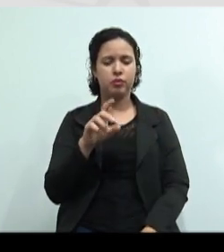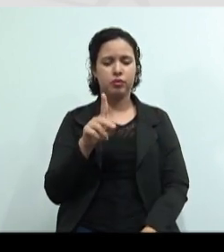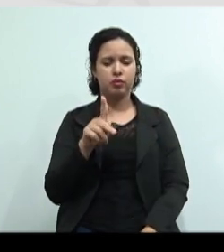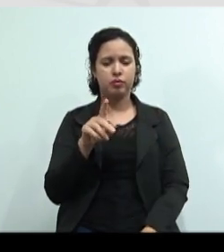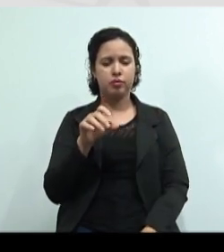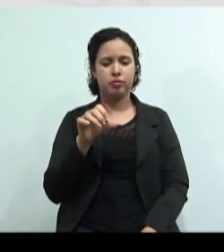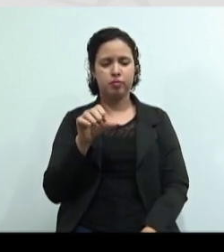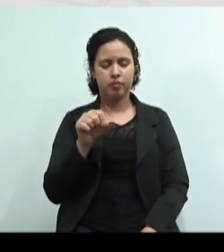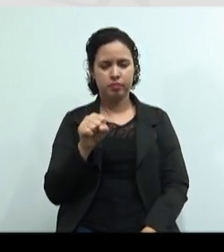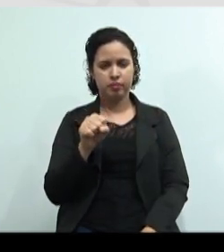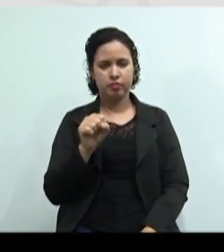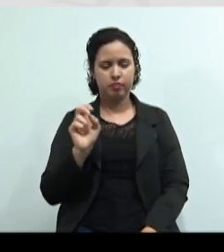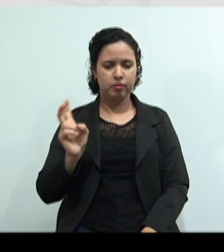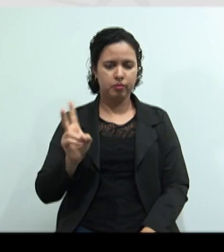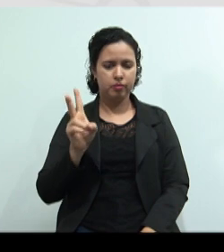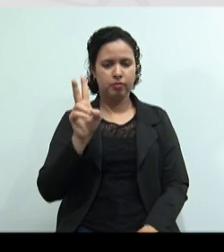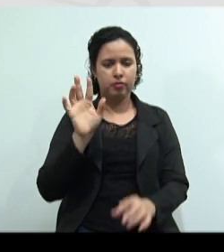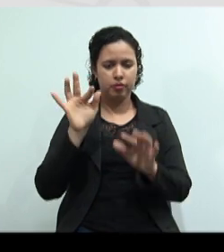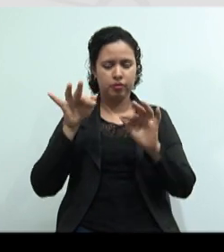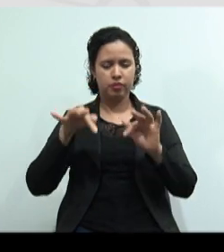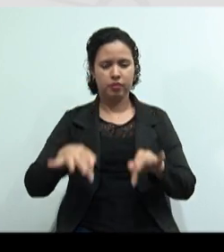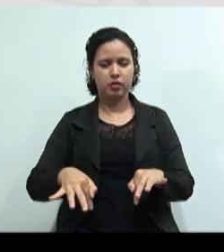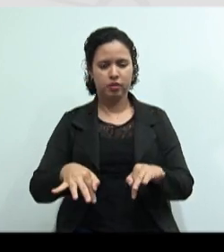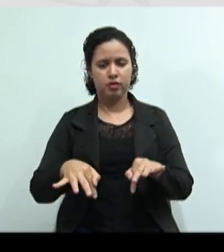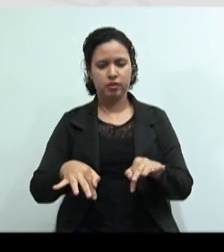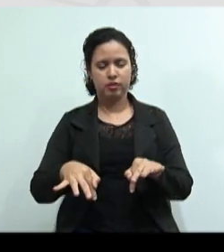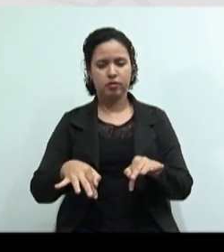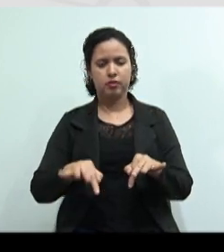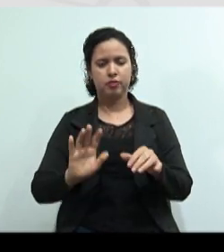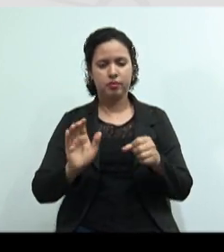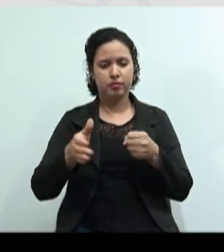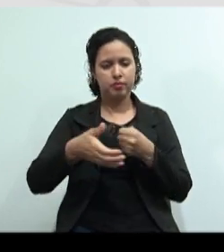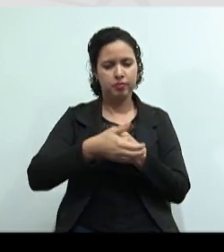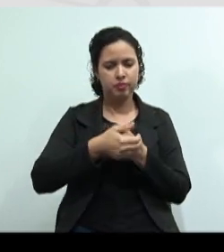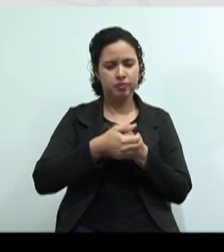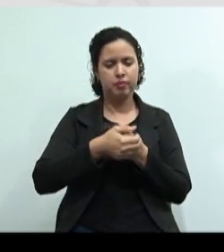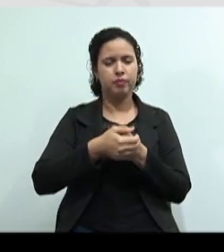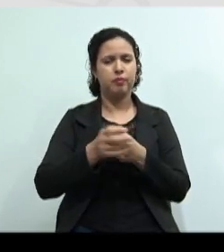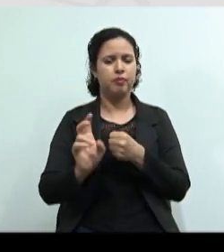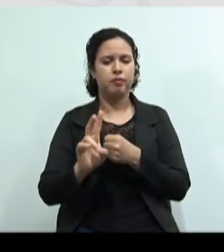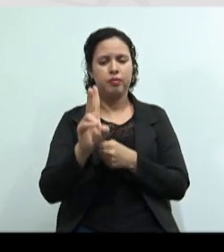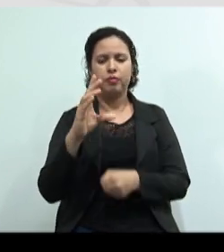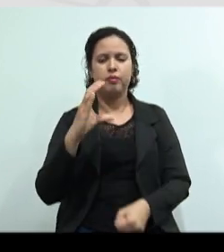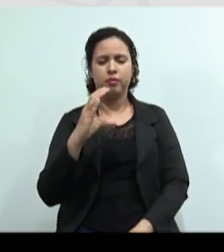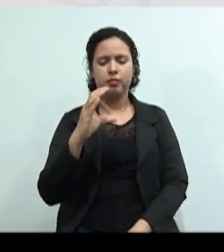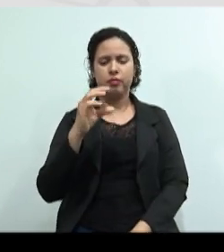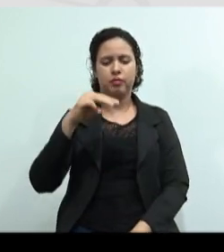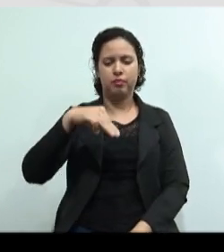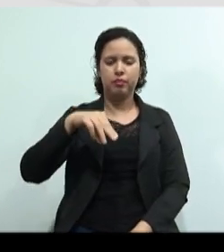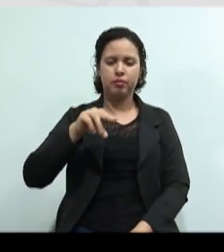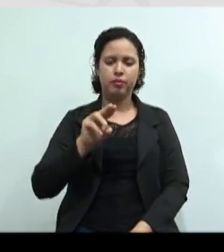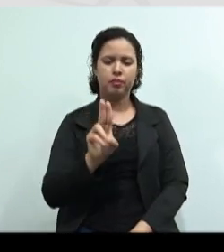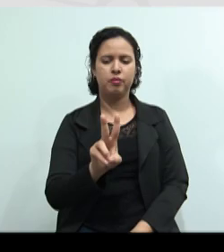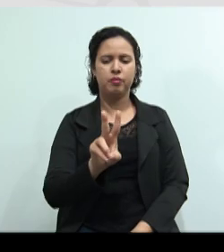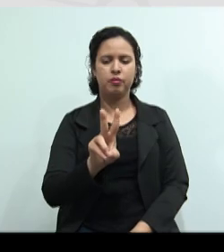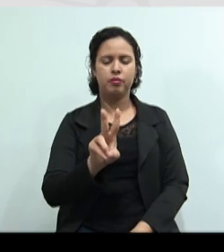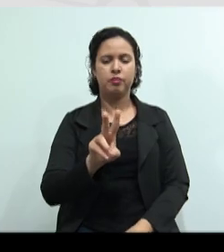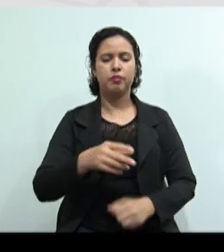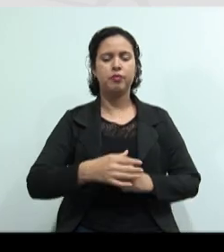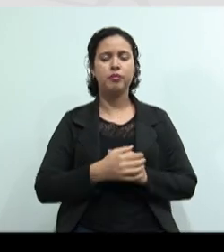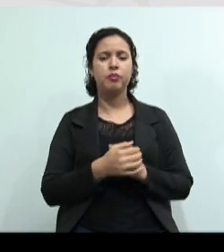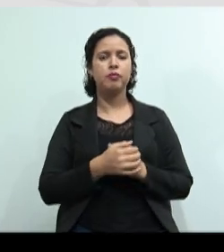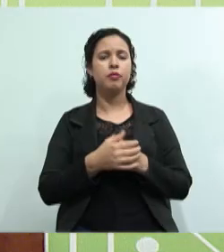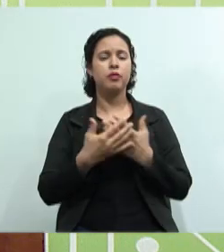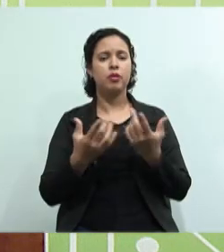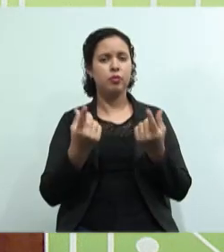subavalia o valor do estoque final e preserva o valor do CMV. Isso, consequentemente, o que, né, o